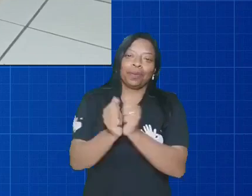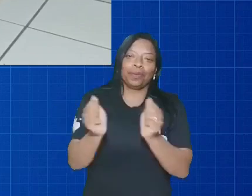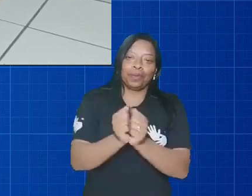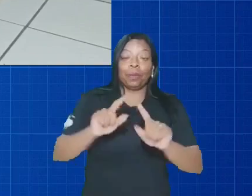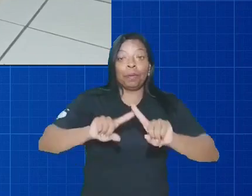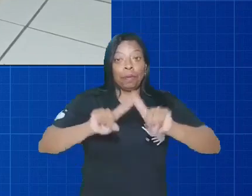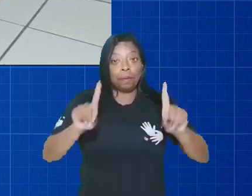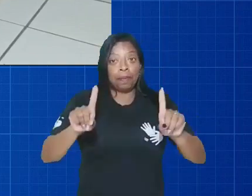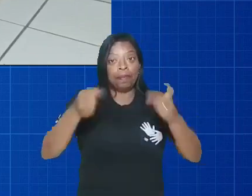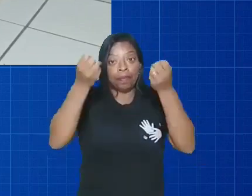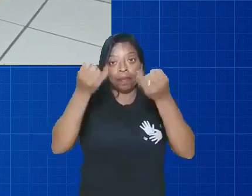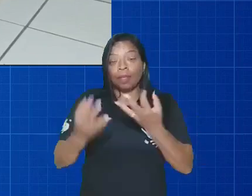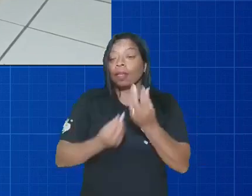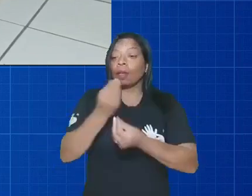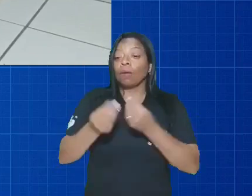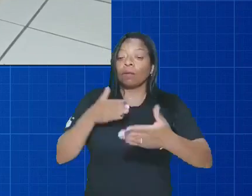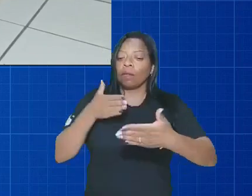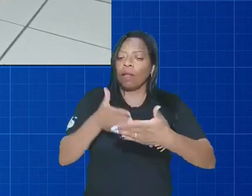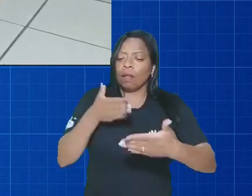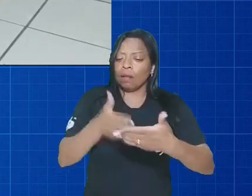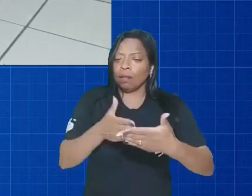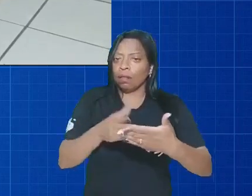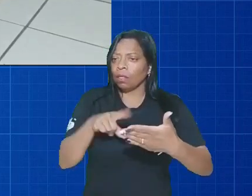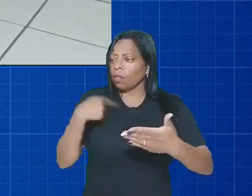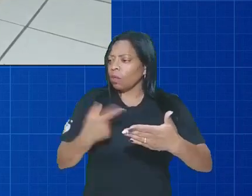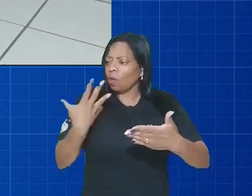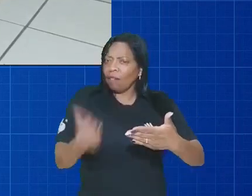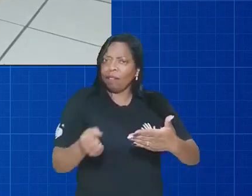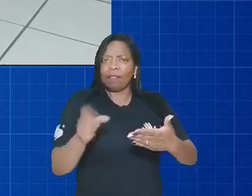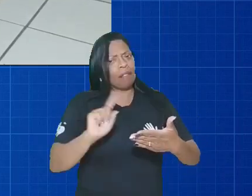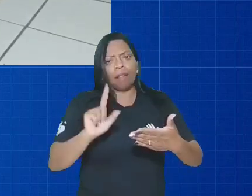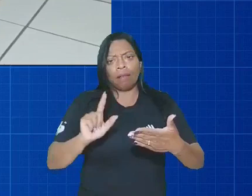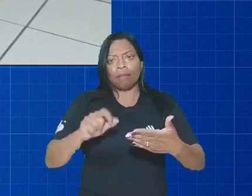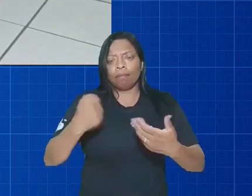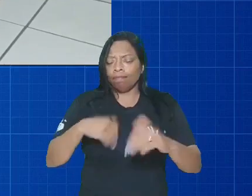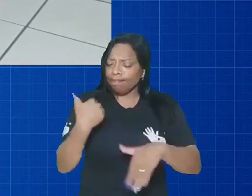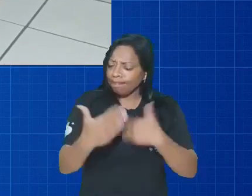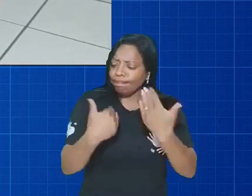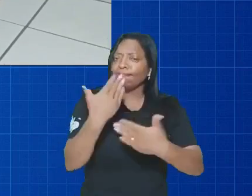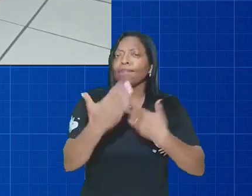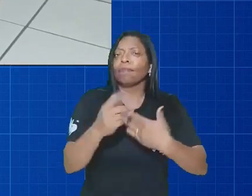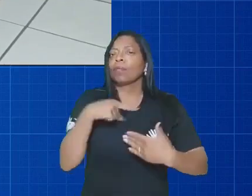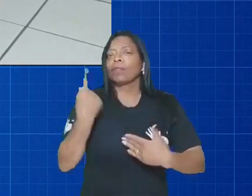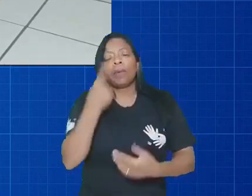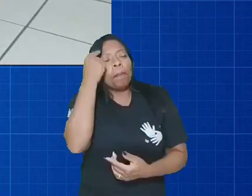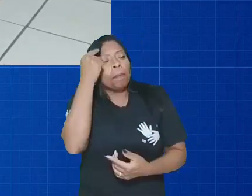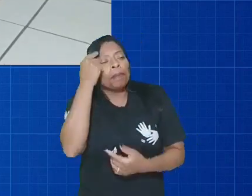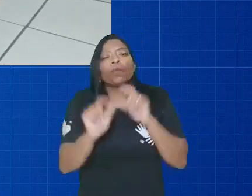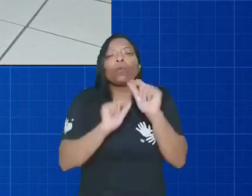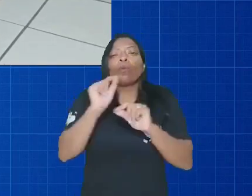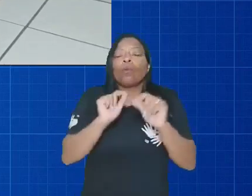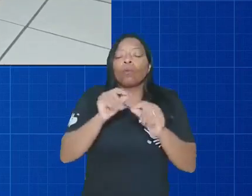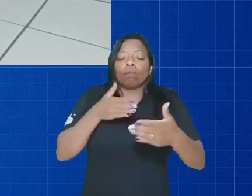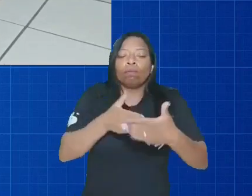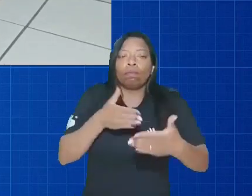uma ideia. O limite somos nós e que colocamos. A dificuldade que se apresenta na nossa vida somos nós que decidimos o que ela